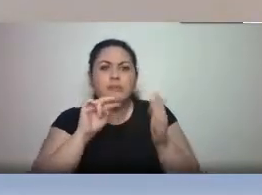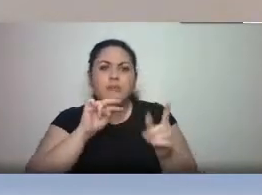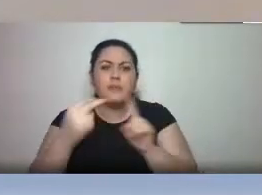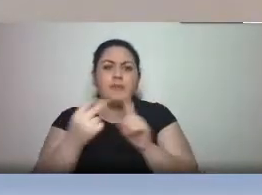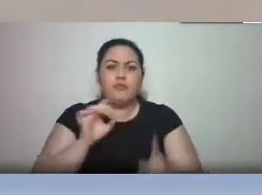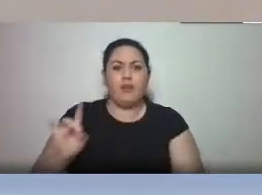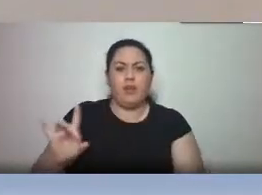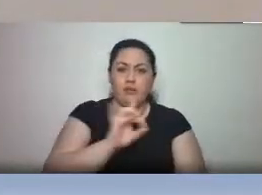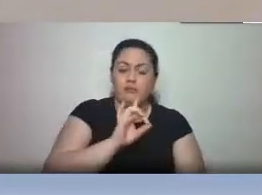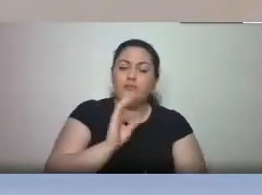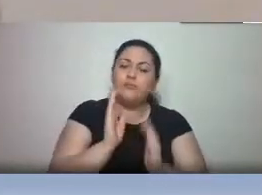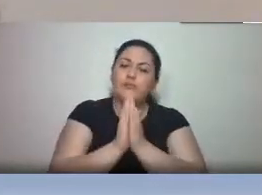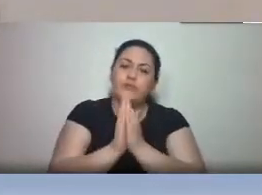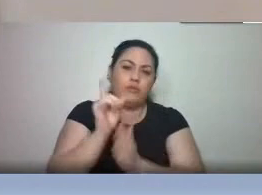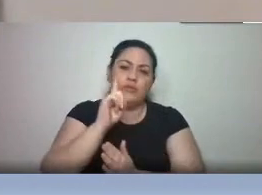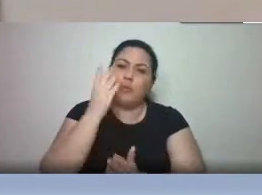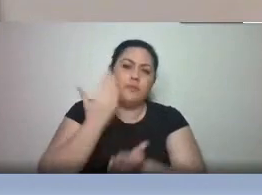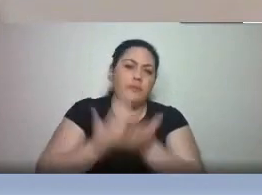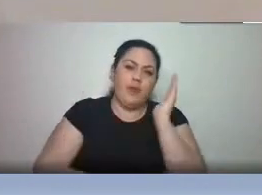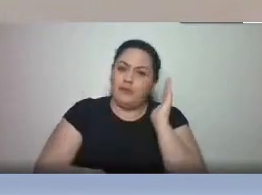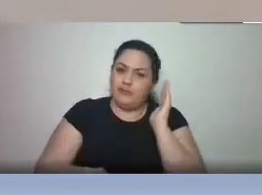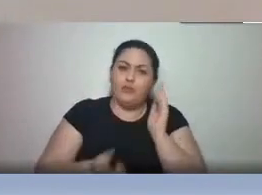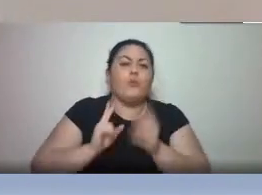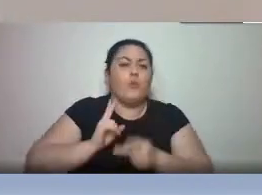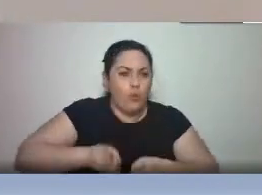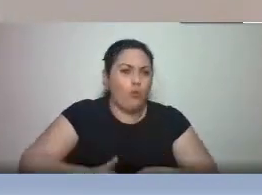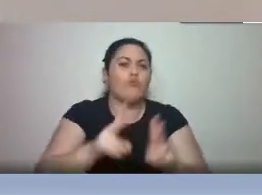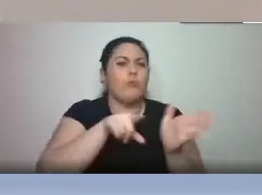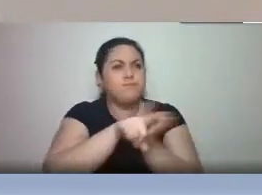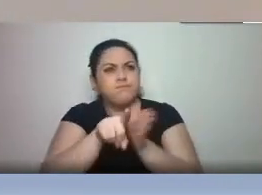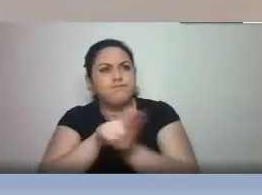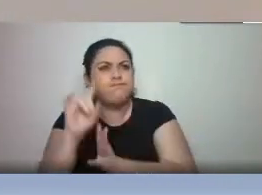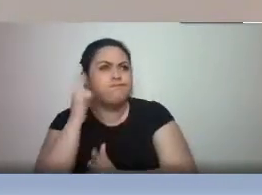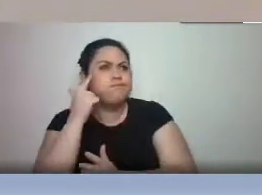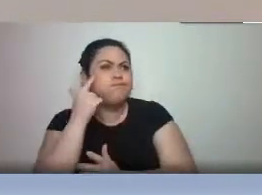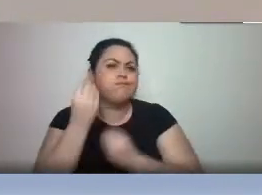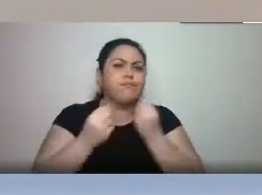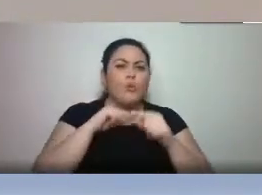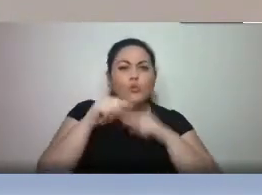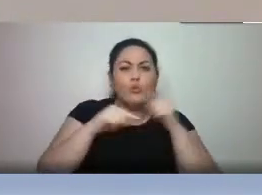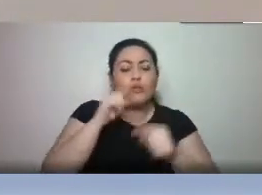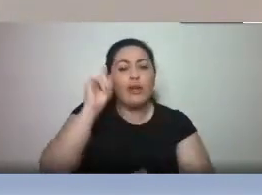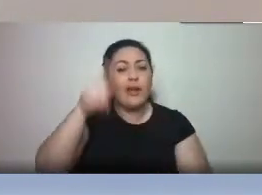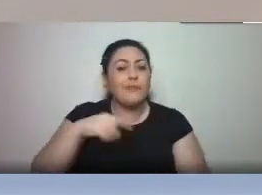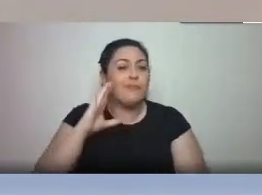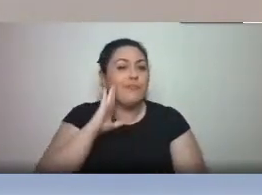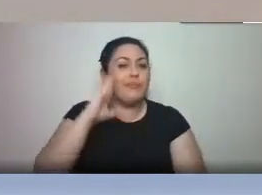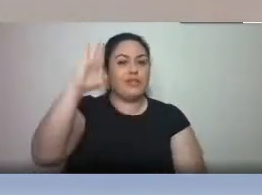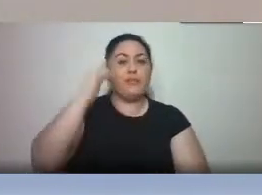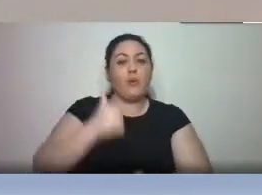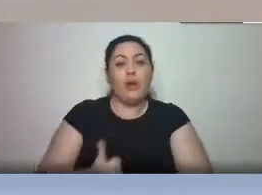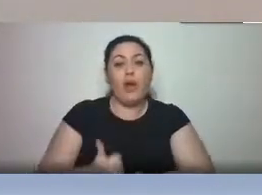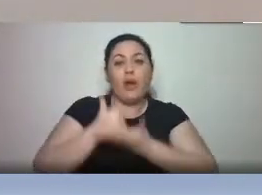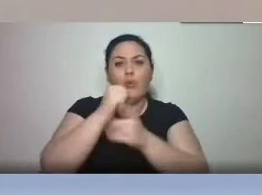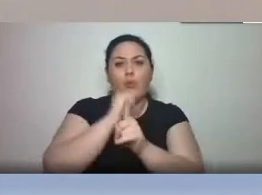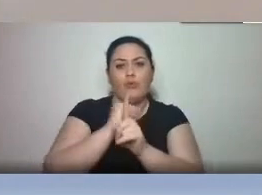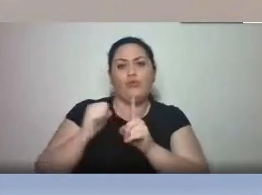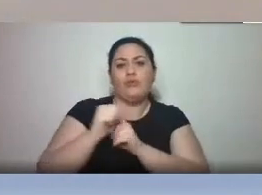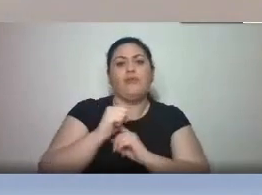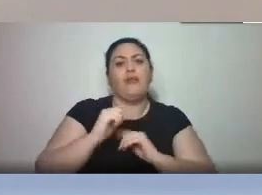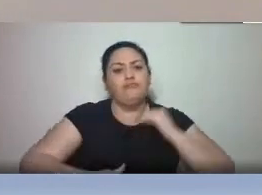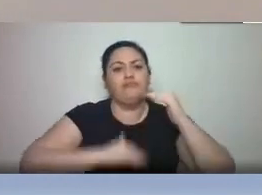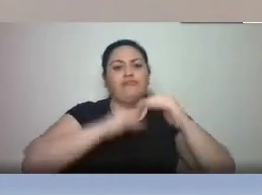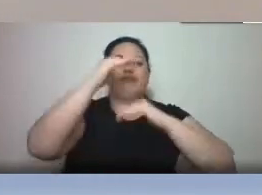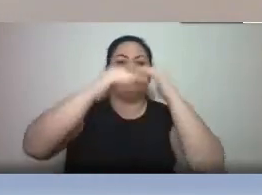não percam isso. A capacidade crítica é um dos motores que alavanca a sociedade na direção da evolução e do